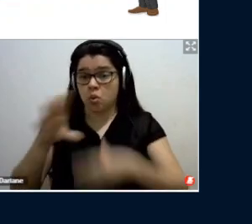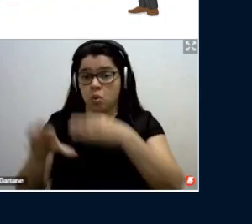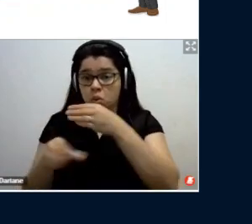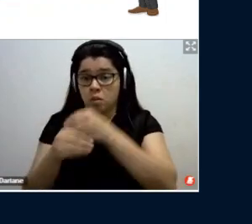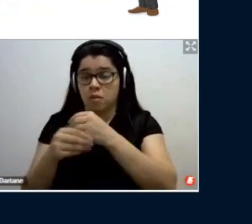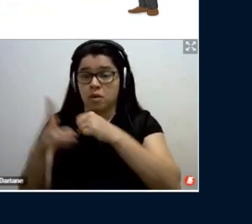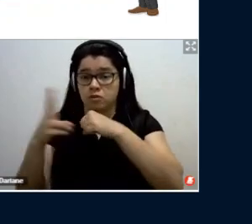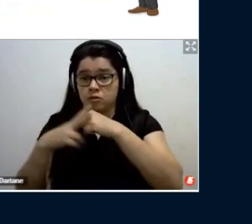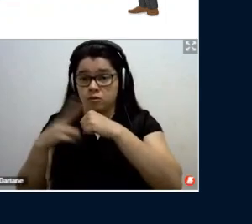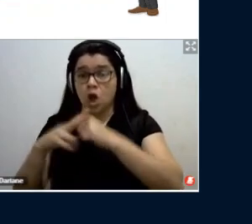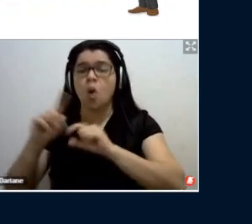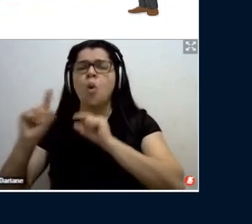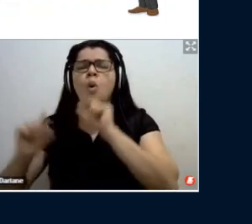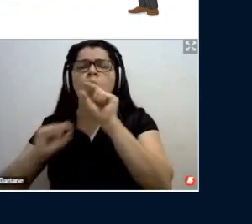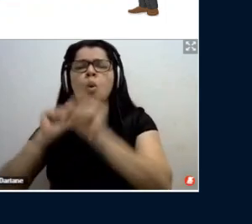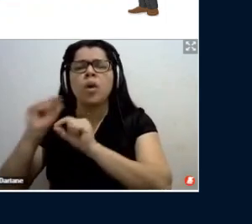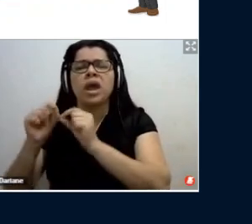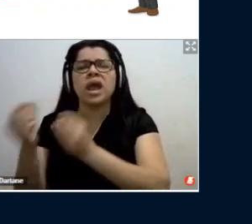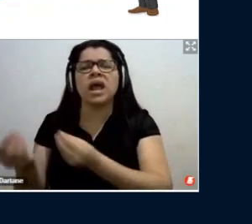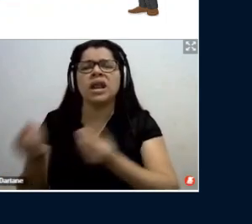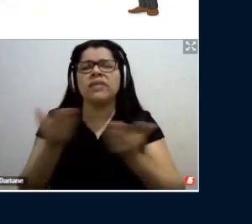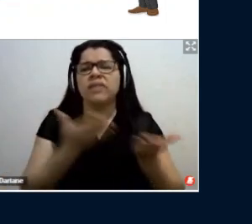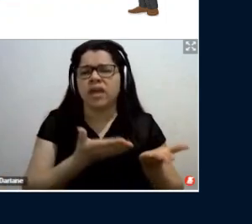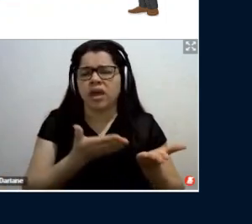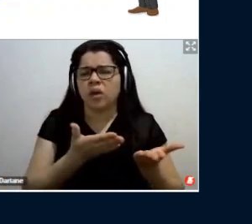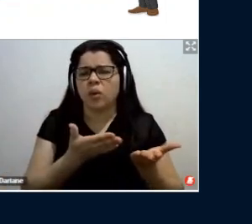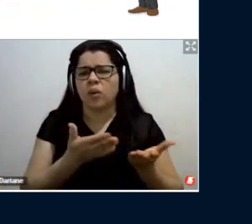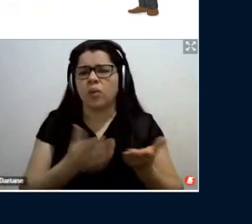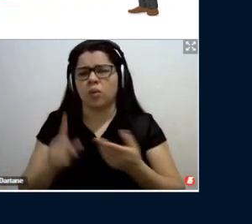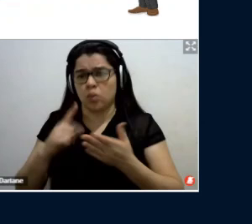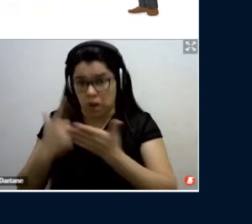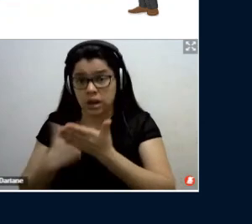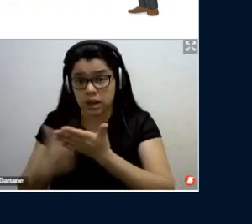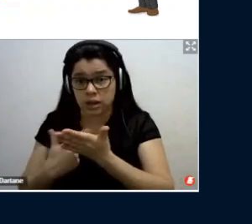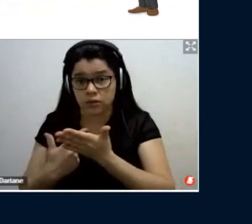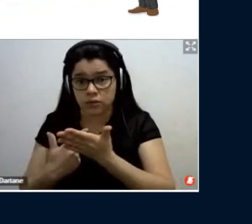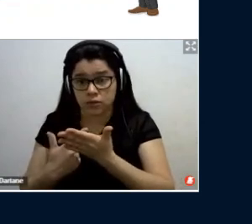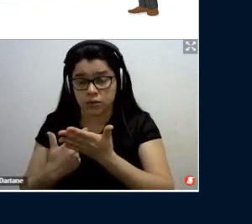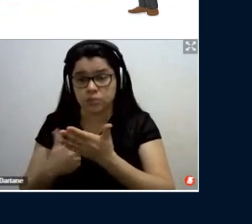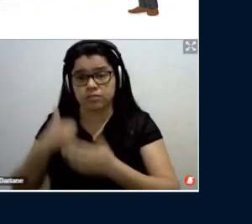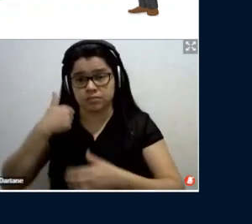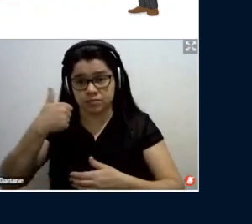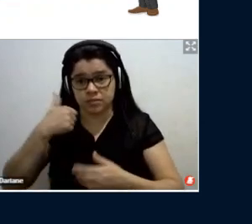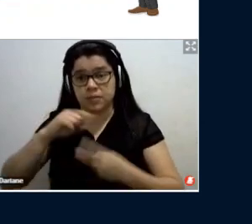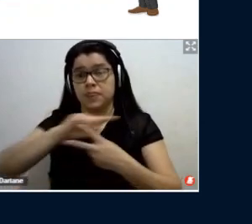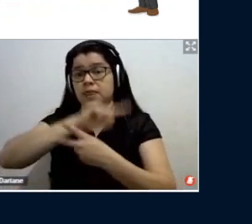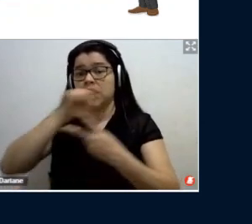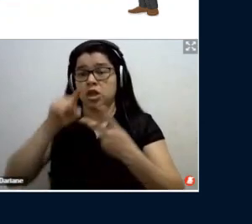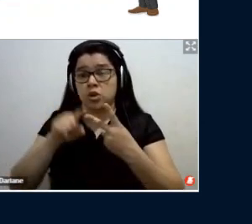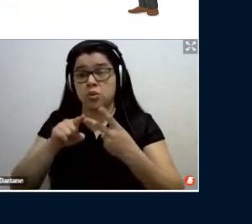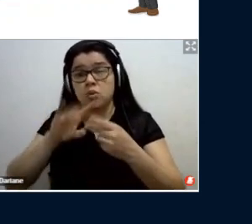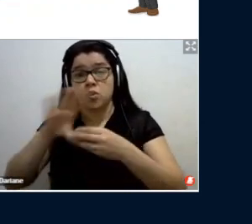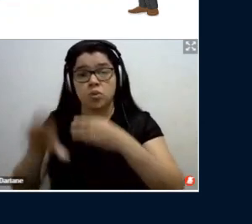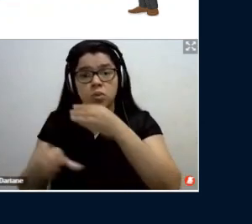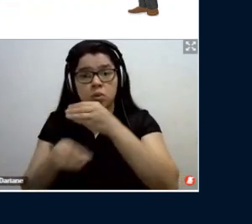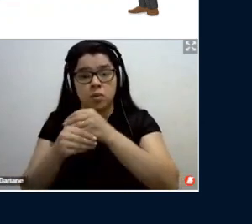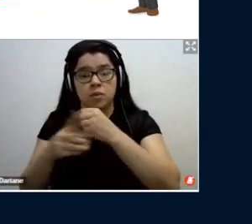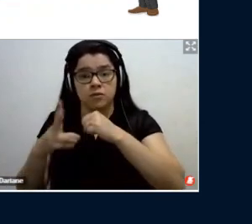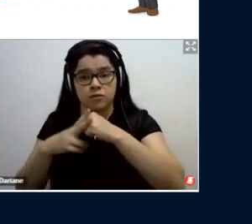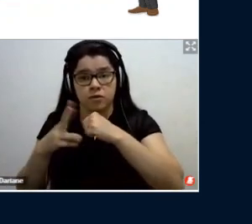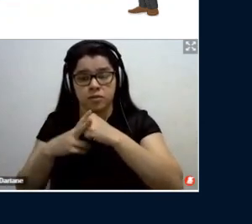quê? O livro. E um outro complemento verbal que